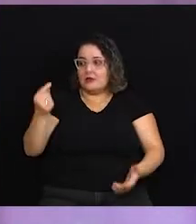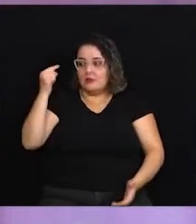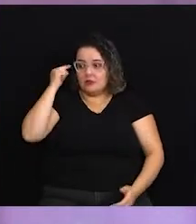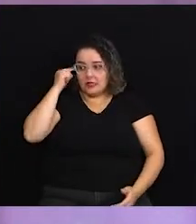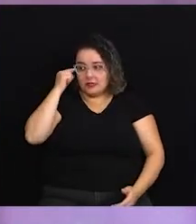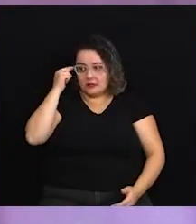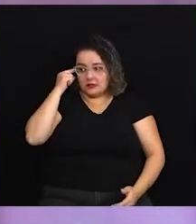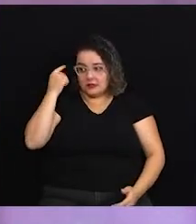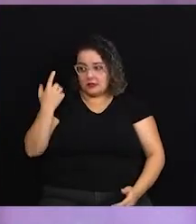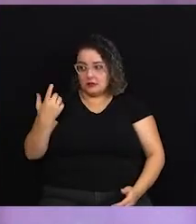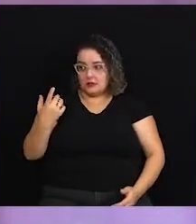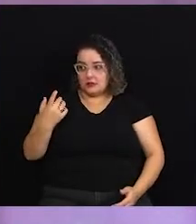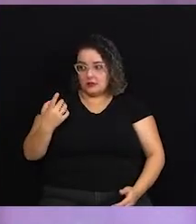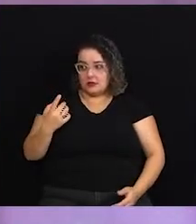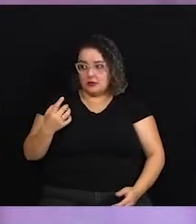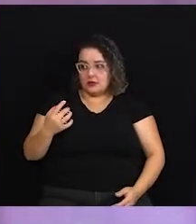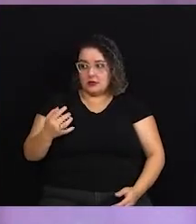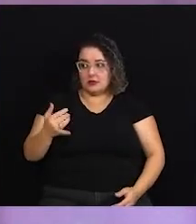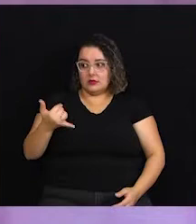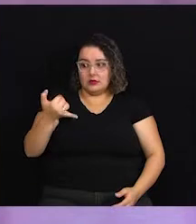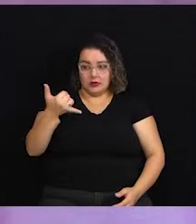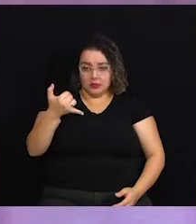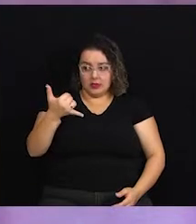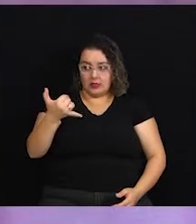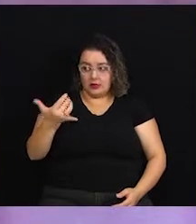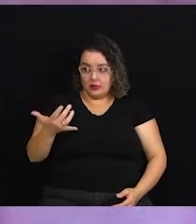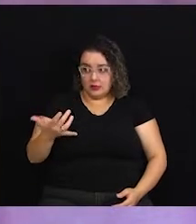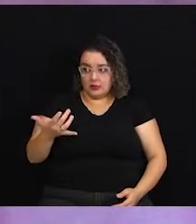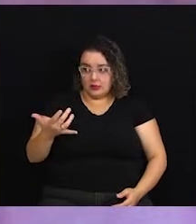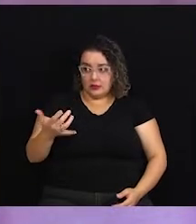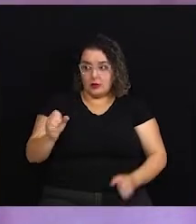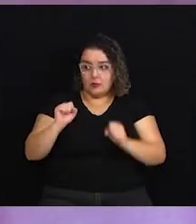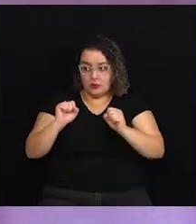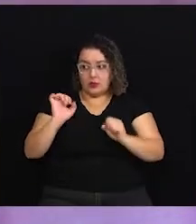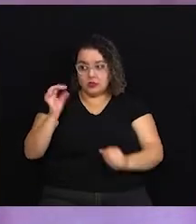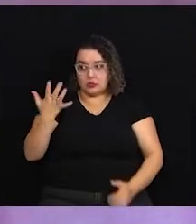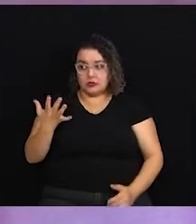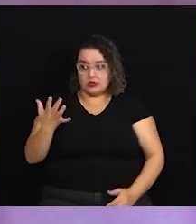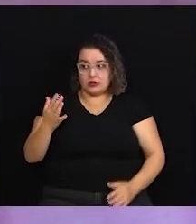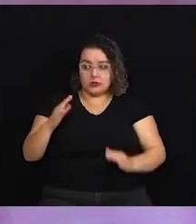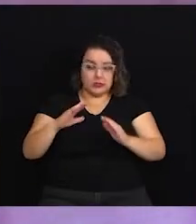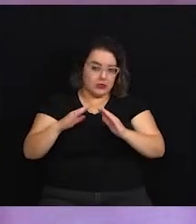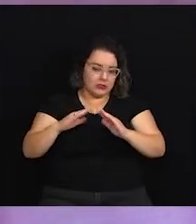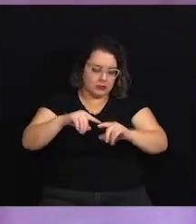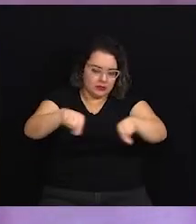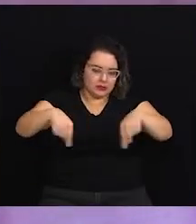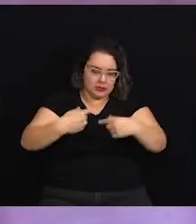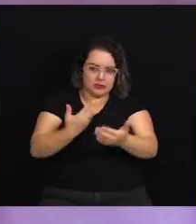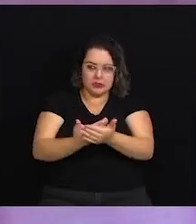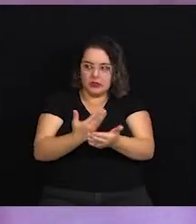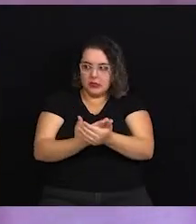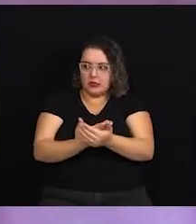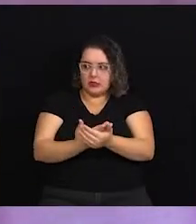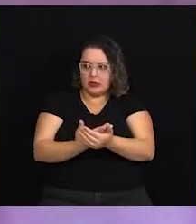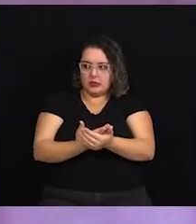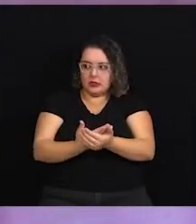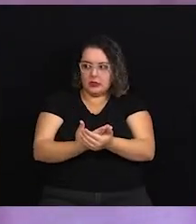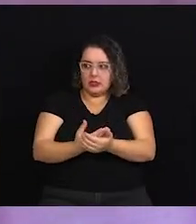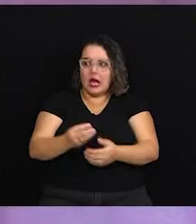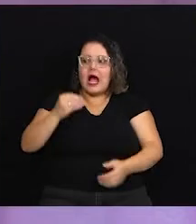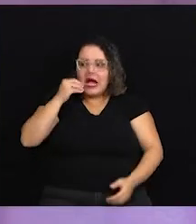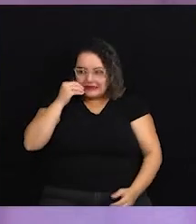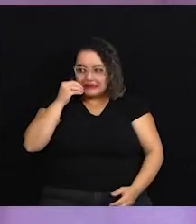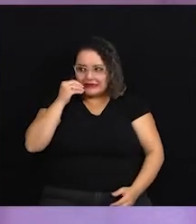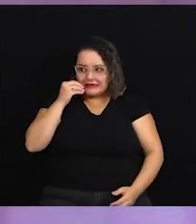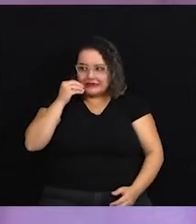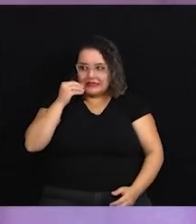até deixei aqui do lado uma canetinha porque pode ocorrer na sala de aula e um coleguinha dá uma caneta